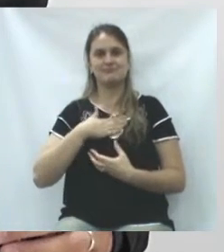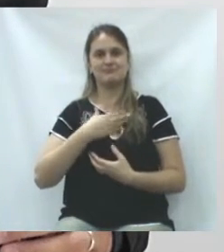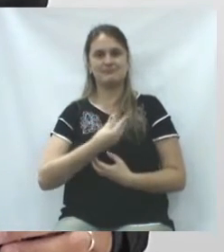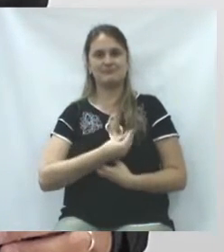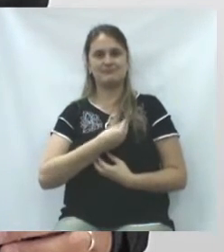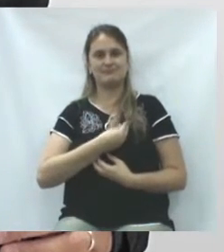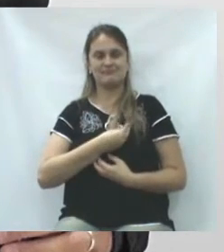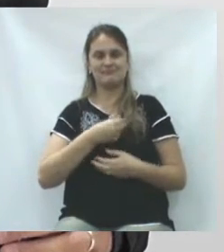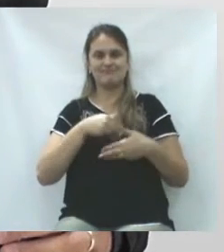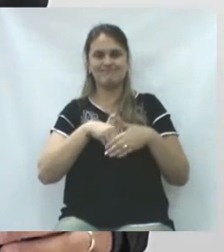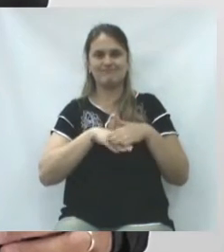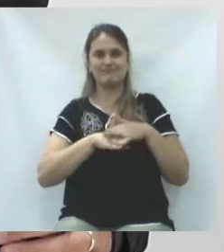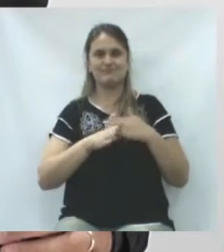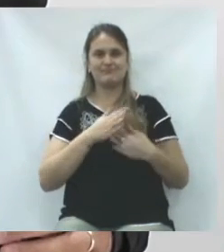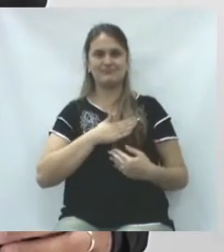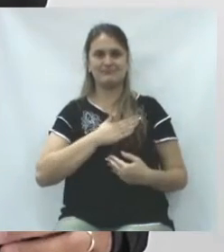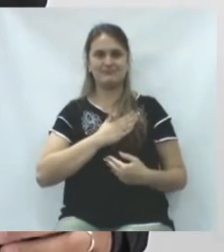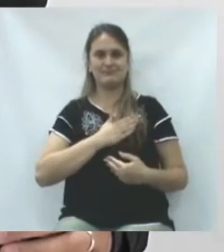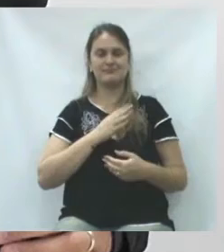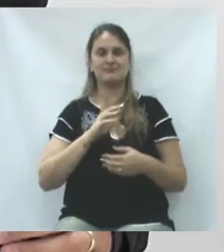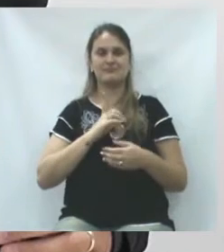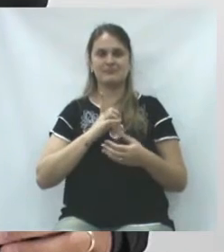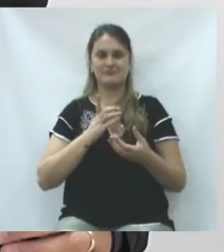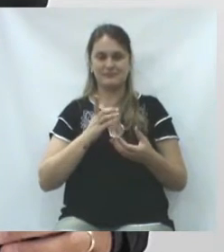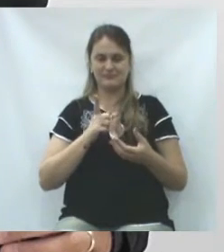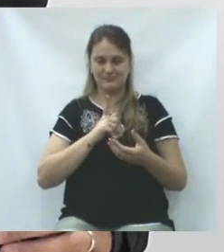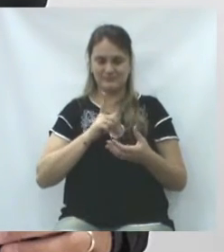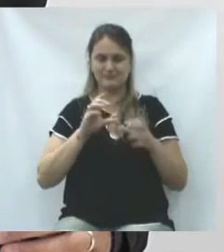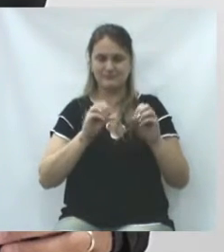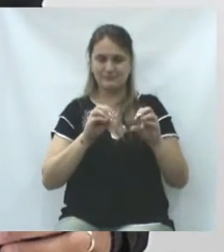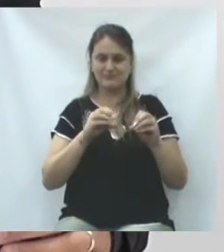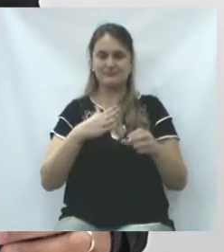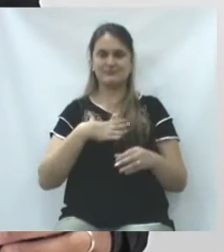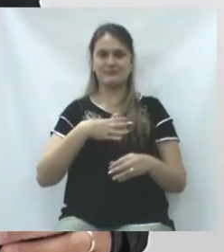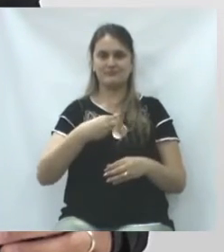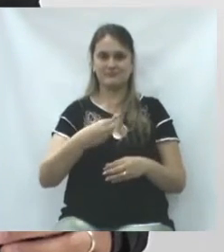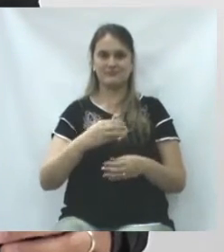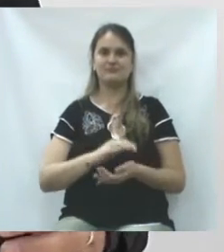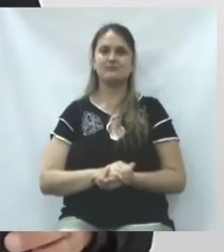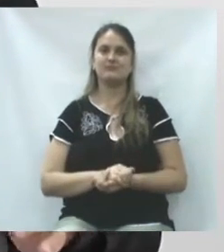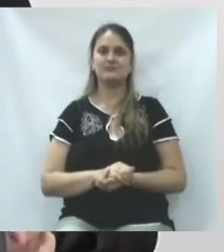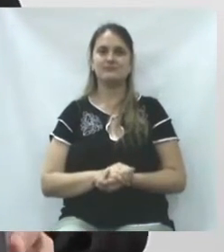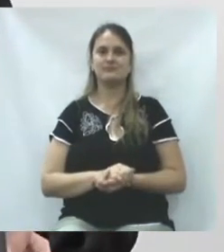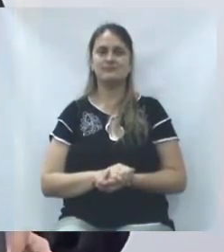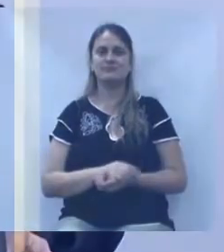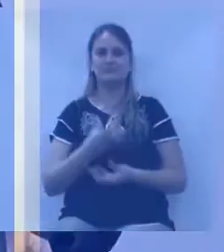e transferir assim também para meus filhos. Muito obrigado.